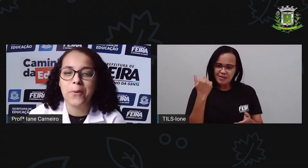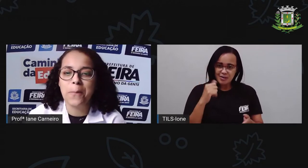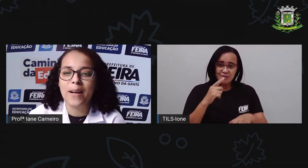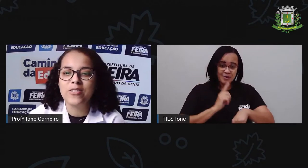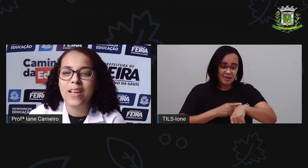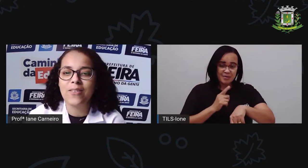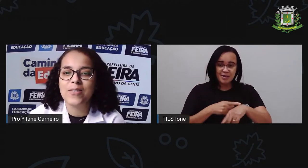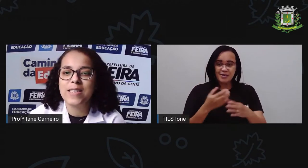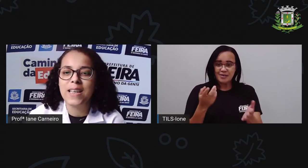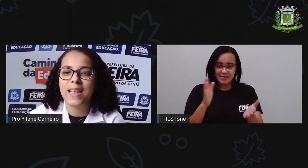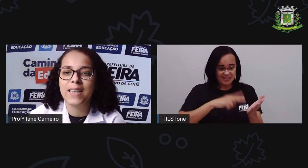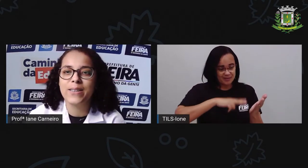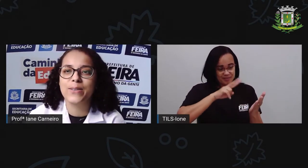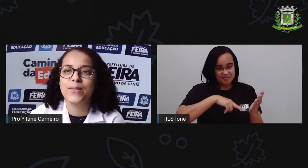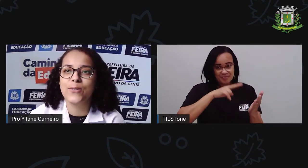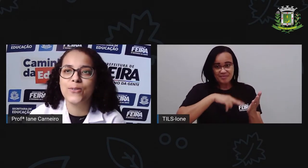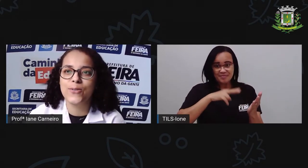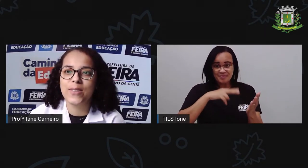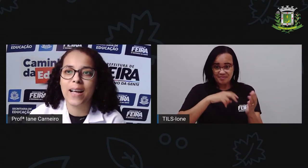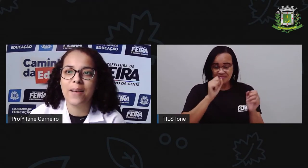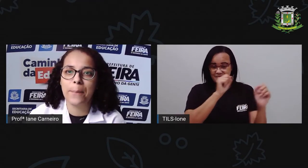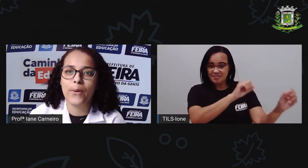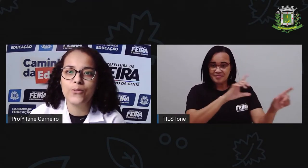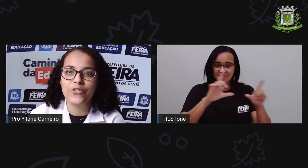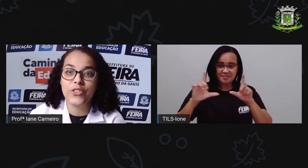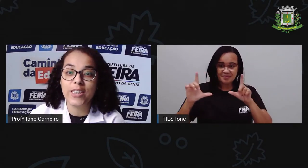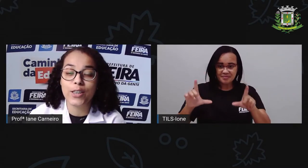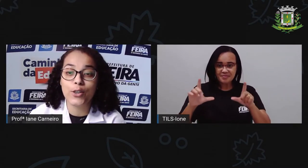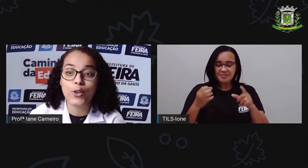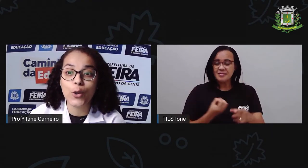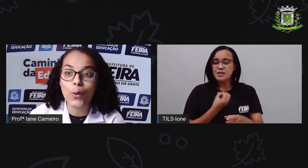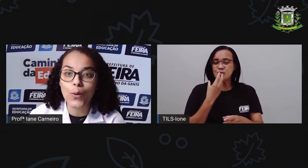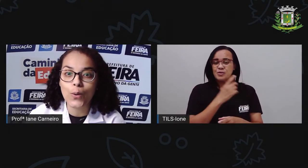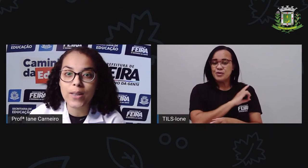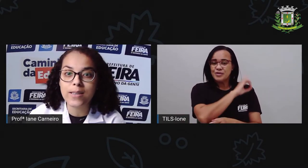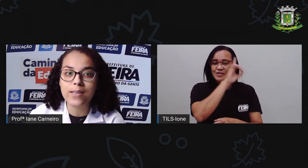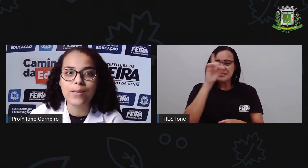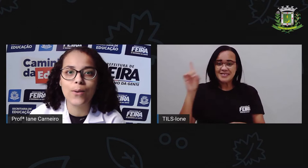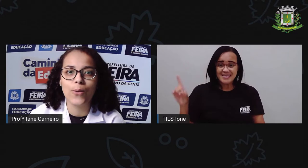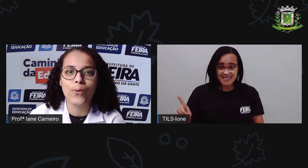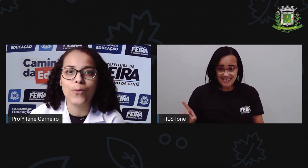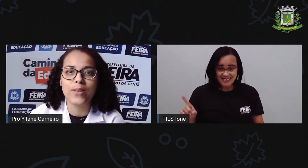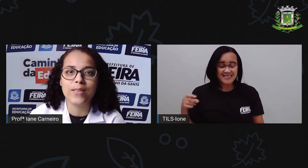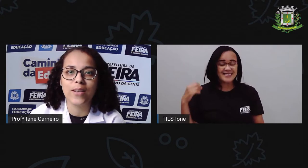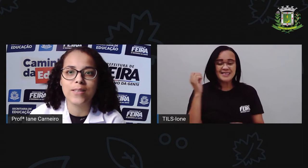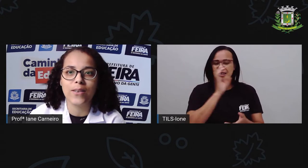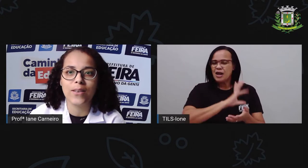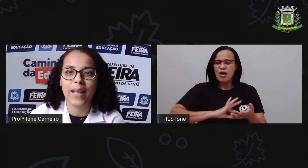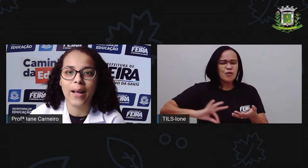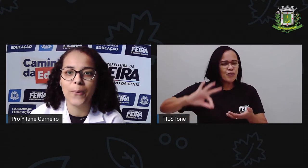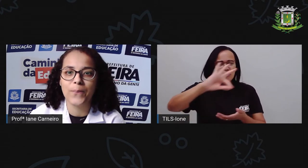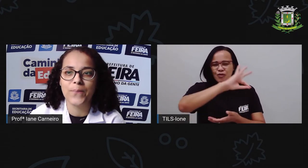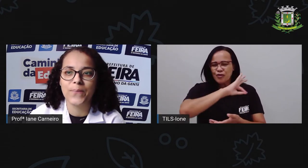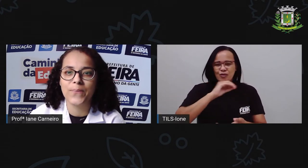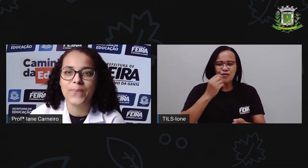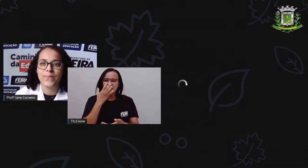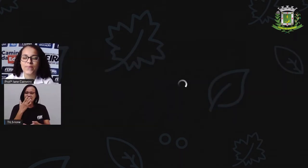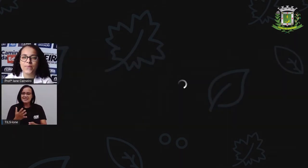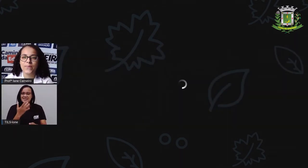Deixa a Pró compartilhar com vocês aqui a leitura. Bom Dia Todas as Cores. Olha só que legal.